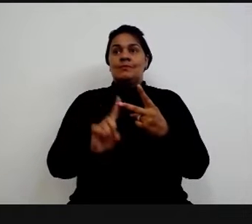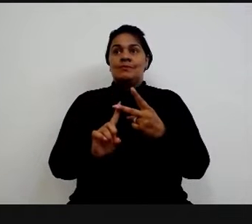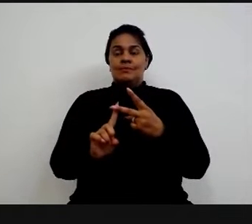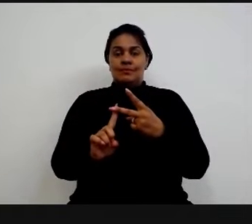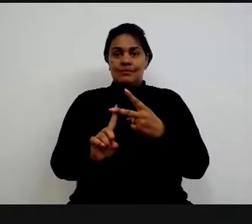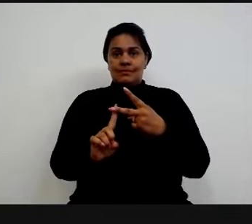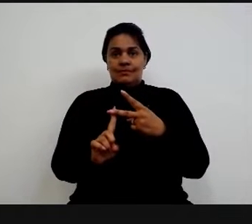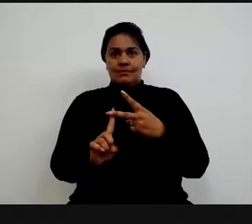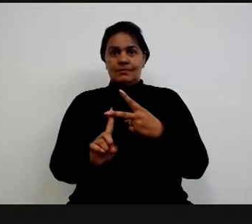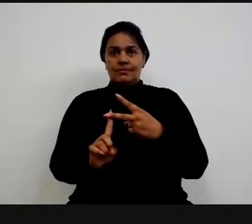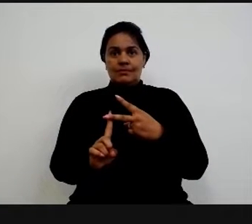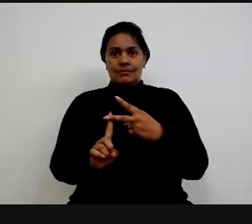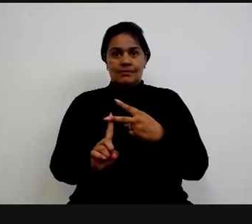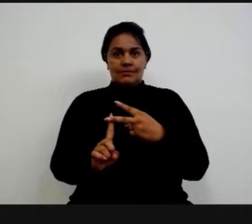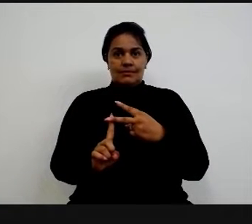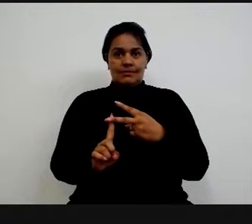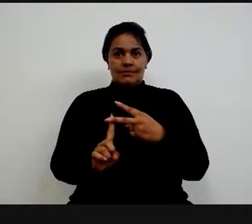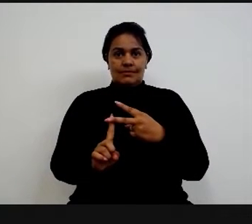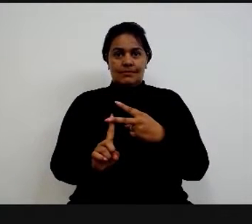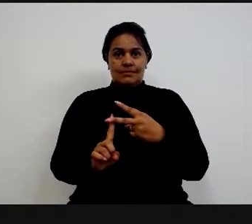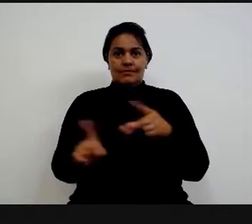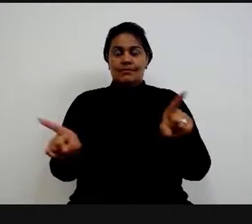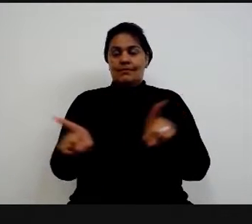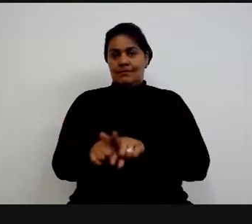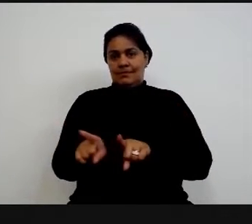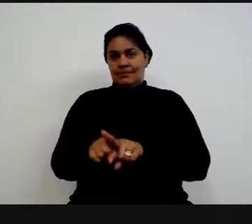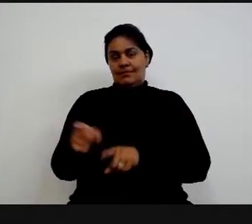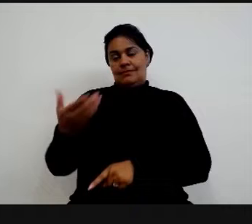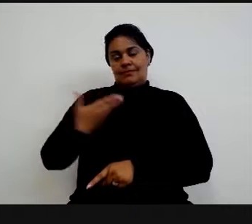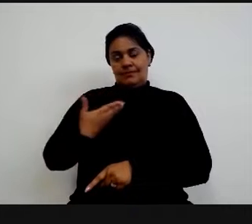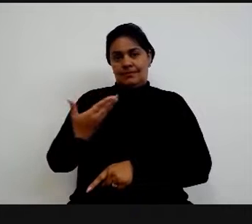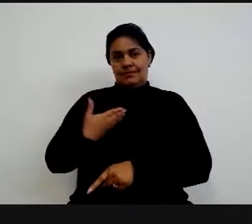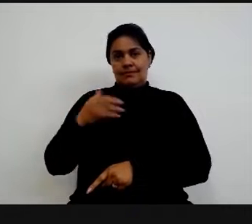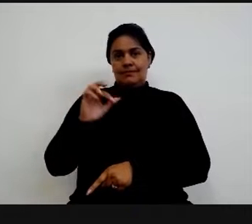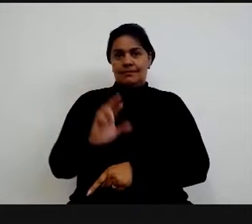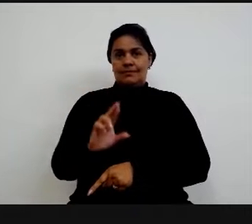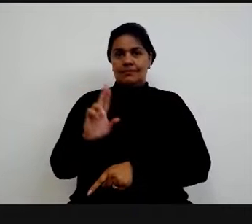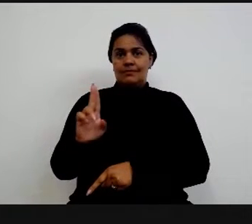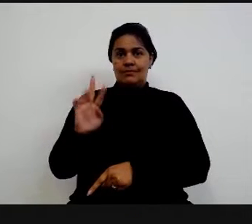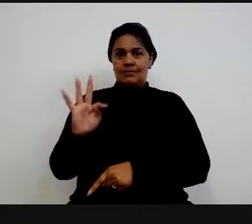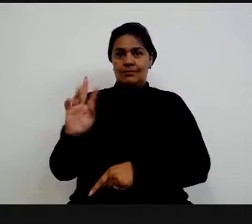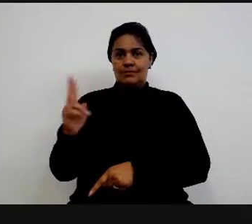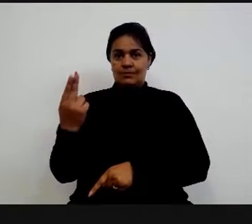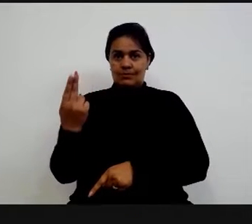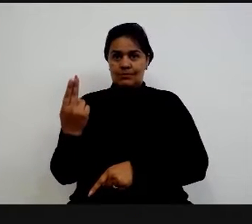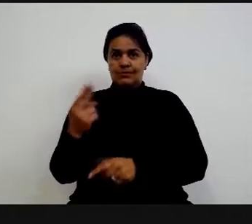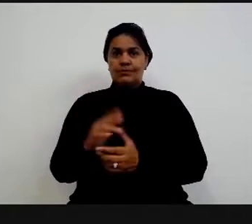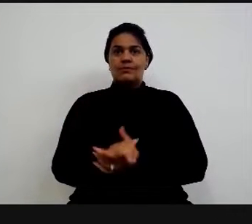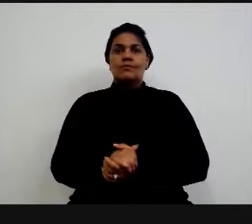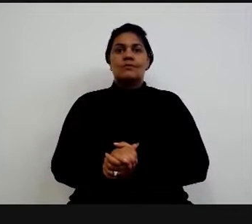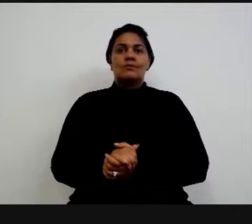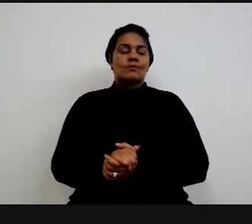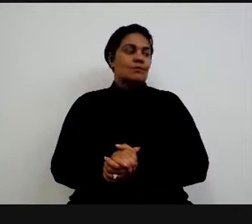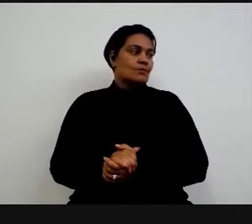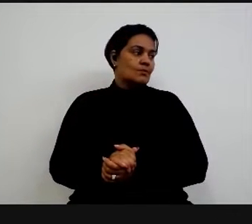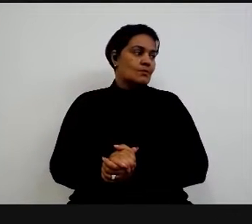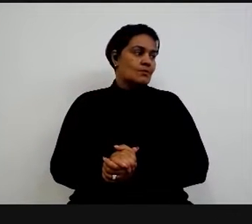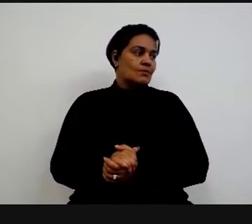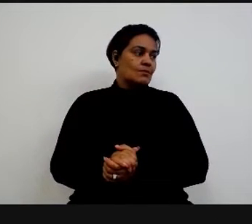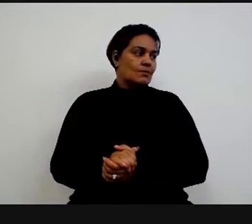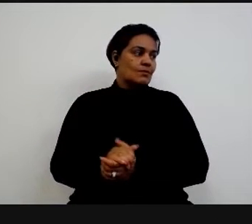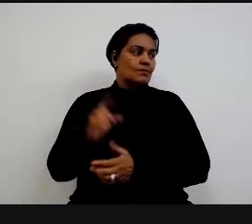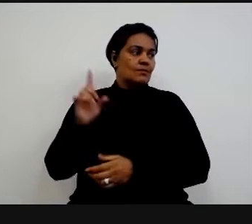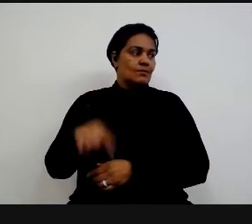temos nossa também grande amiga, Ruth Schmitz de Castro, que é a